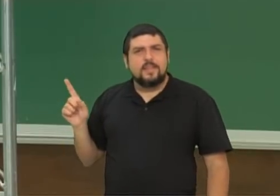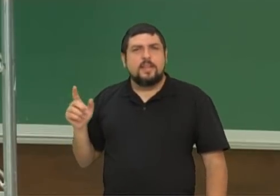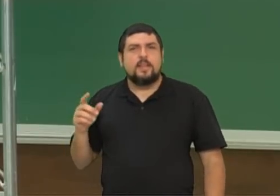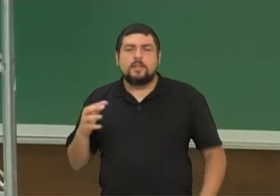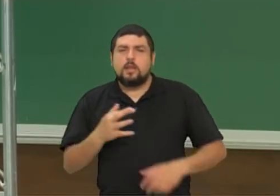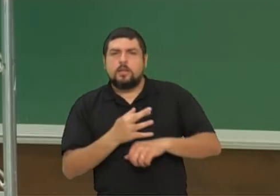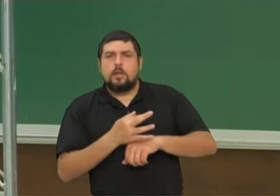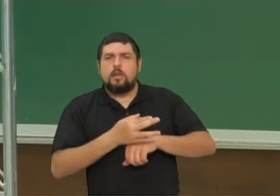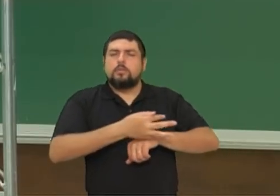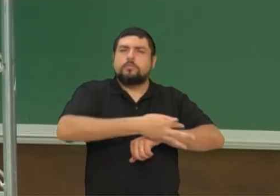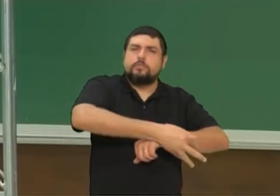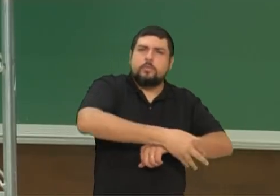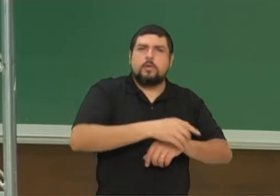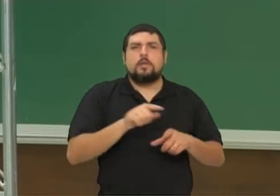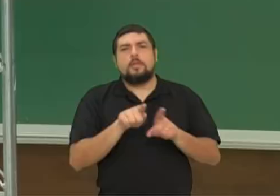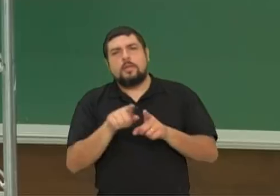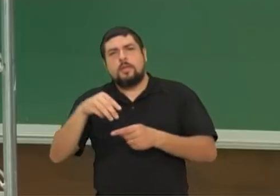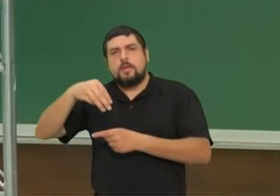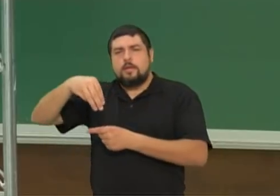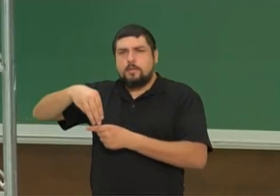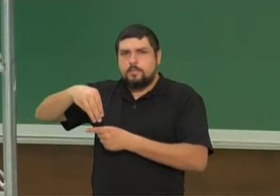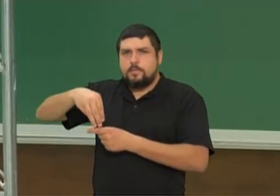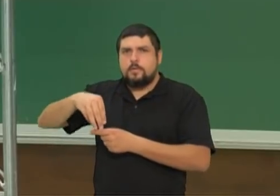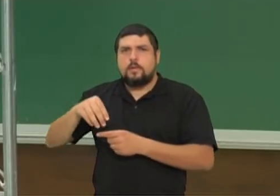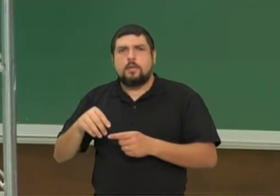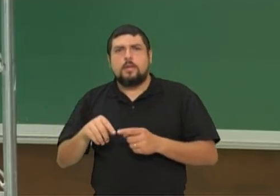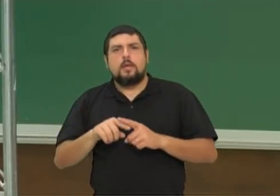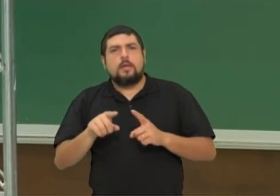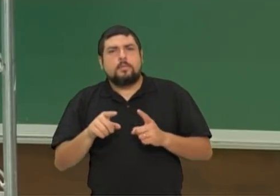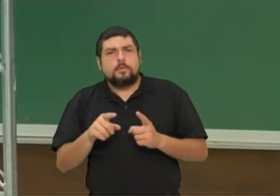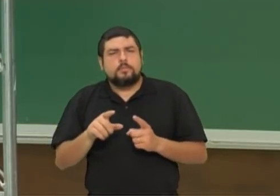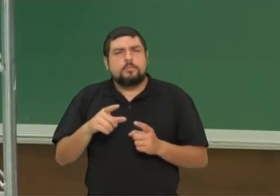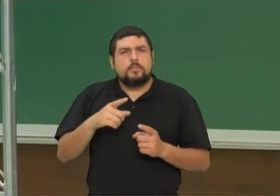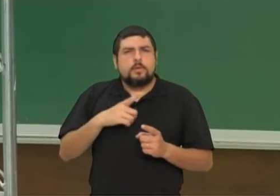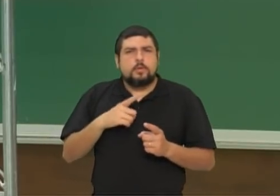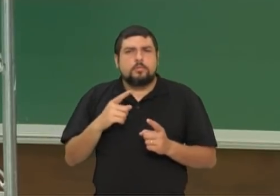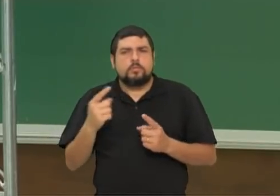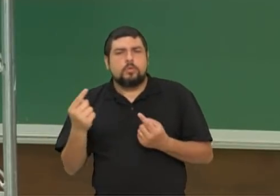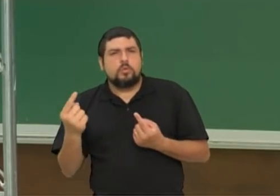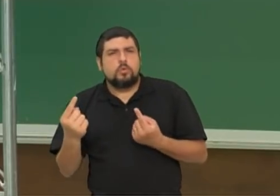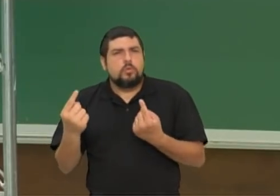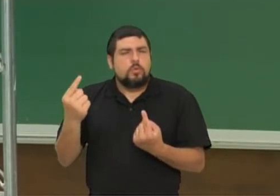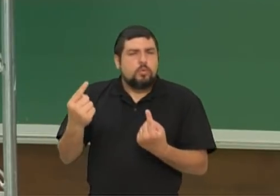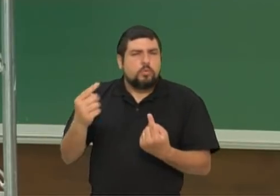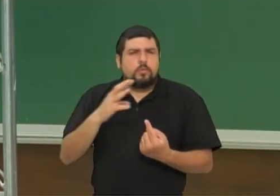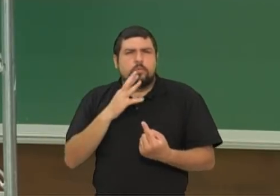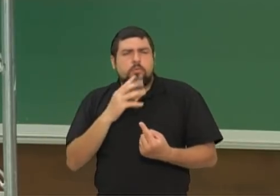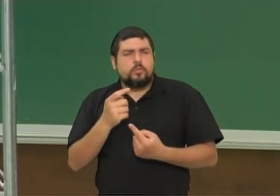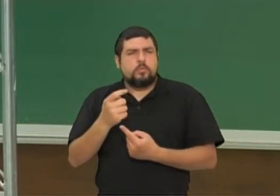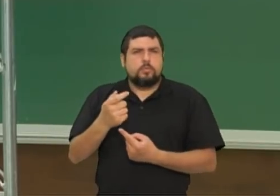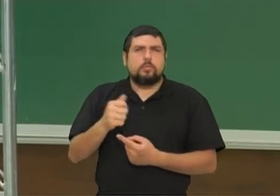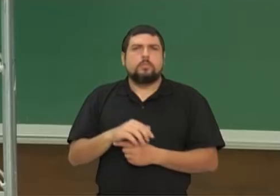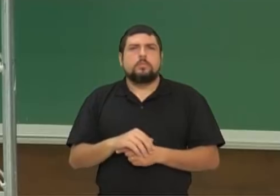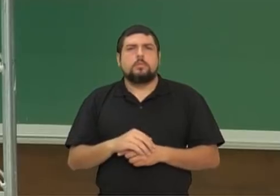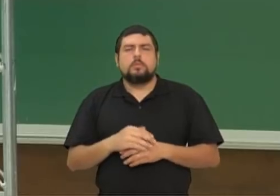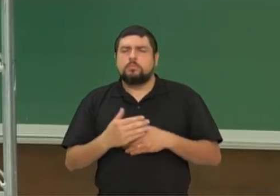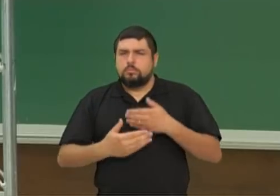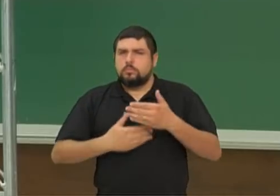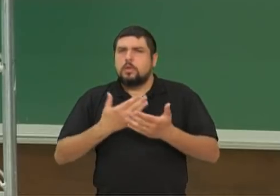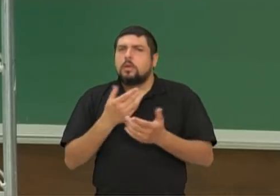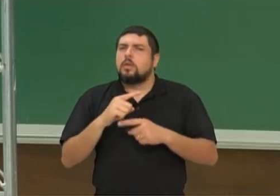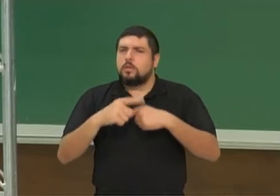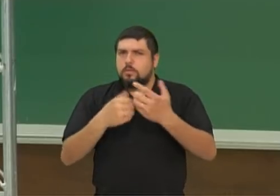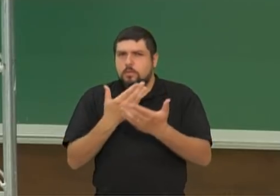Iguaçu, ou quem mora em Maringá, esses dois são menos conhecidos, né? Bom, nós vamos retomar esses lugares durante a nossa